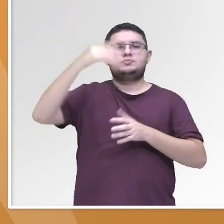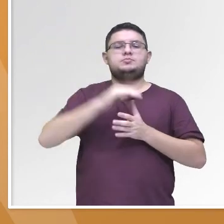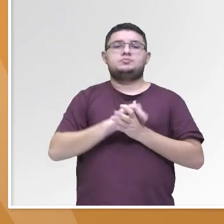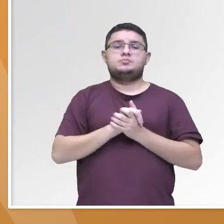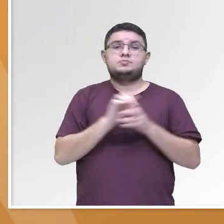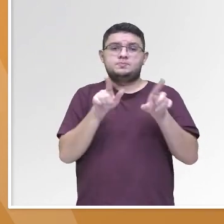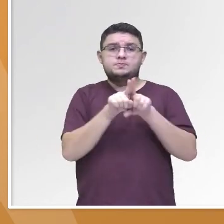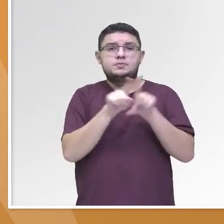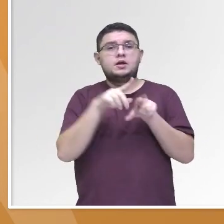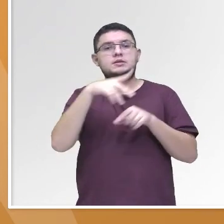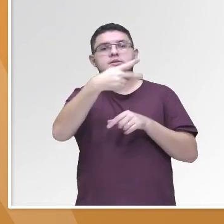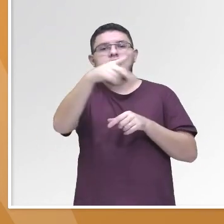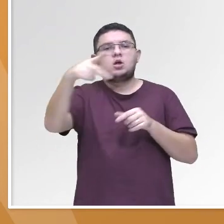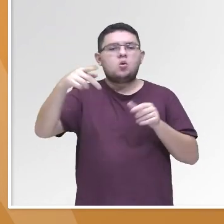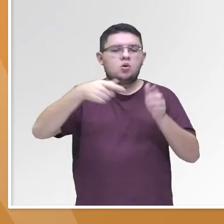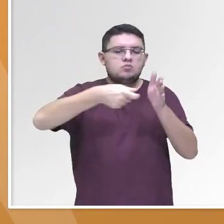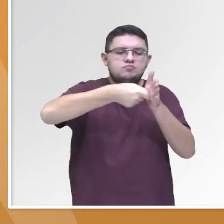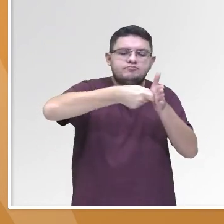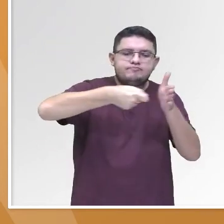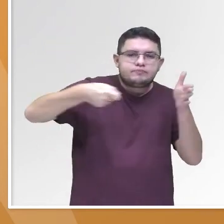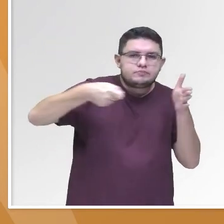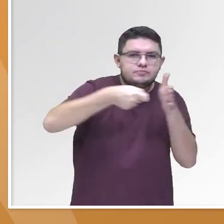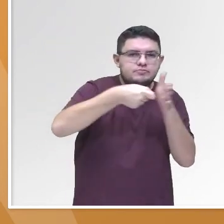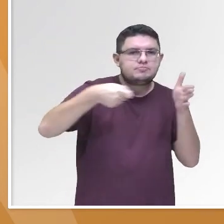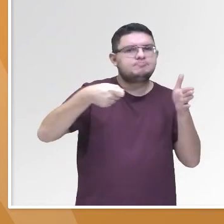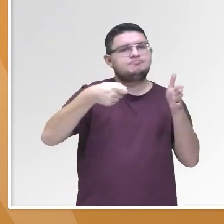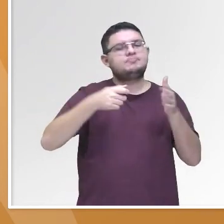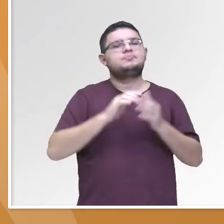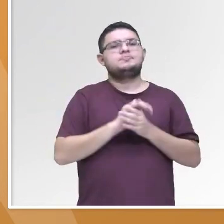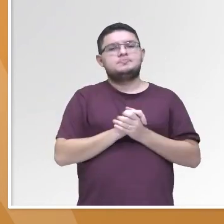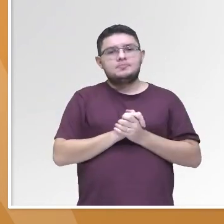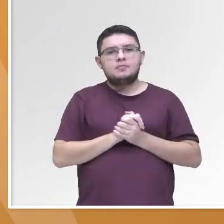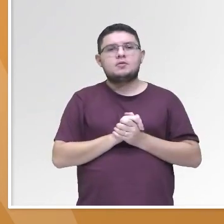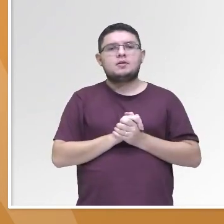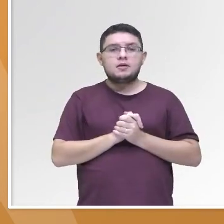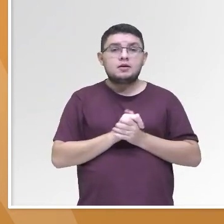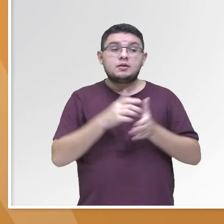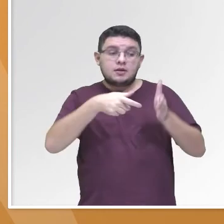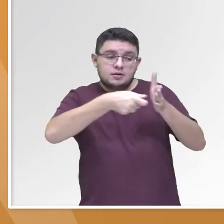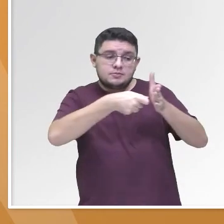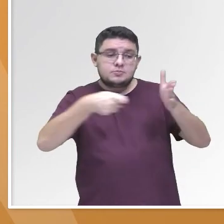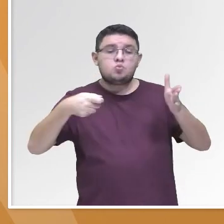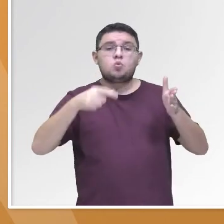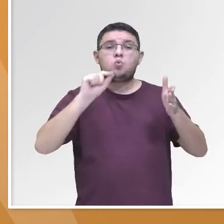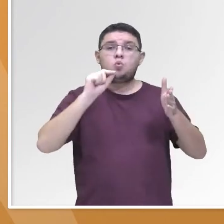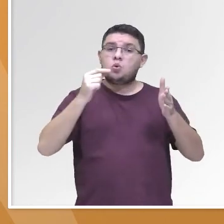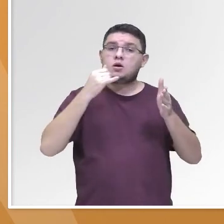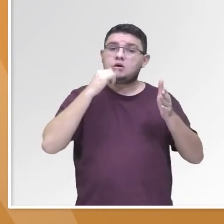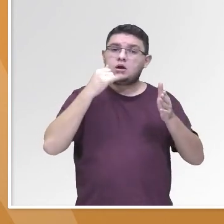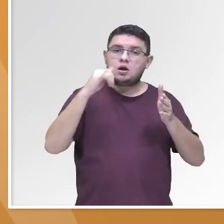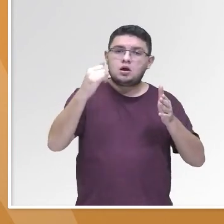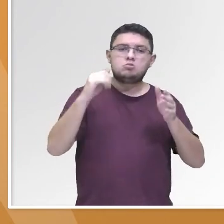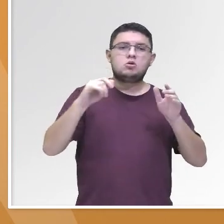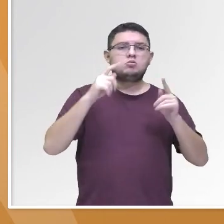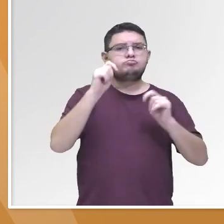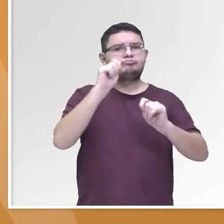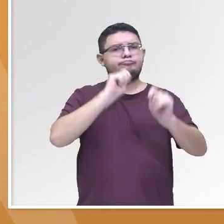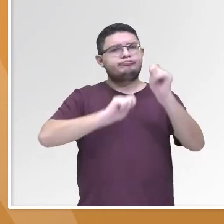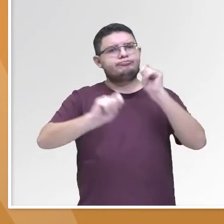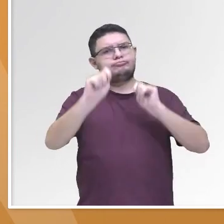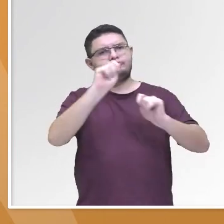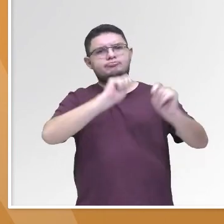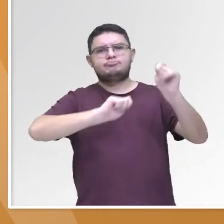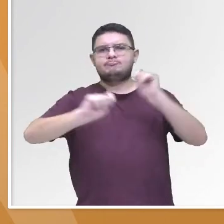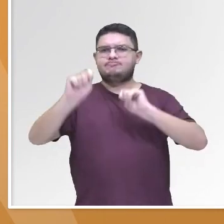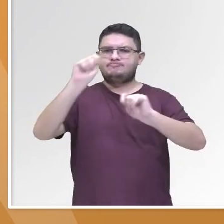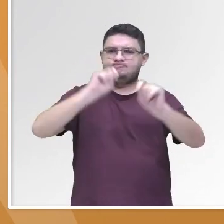aí de vocês, né? Inclusive tirar o equipamento da tomada. Isso é uma ação tão simples, gente, mas que já vai fazer toda